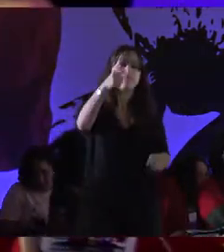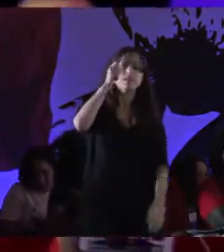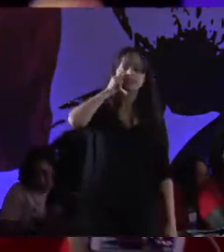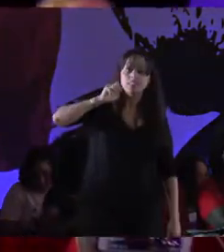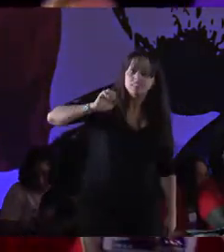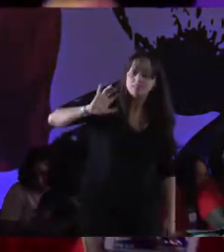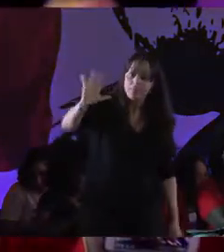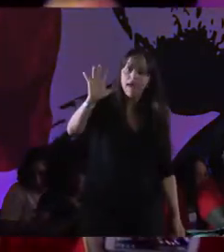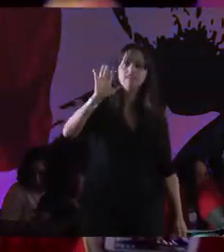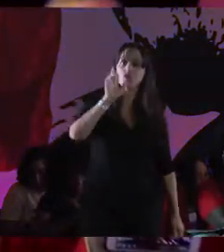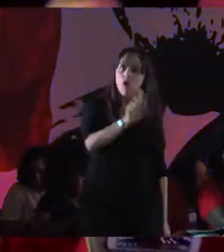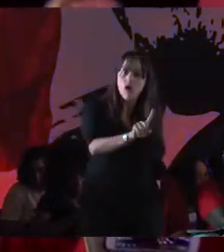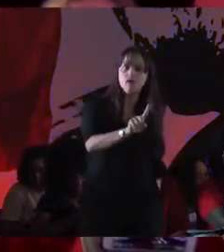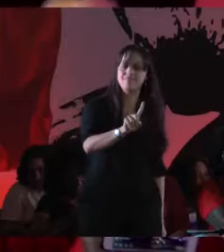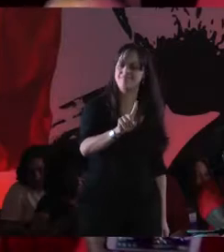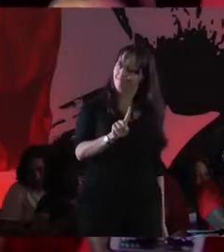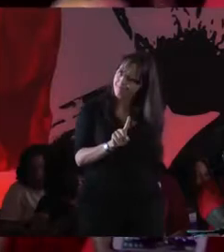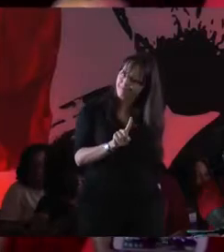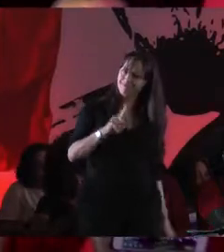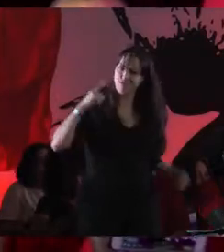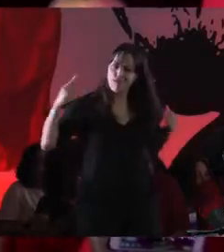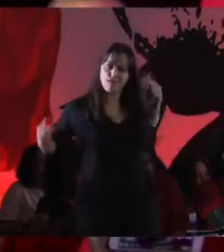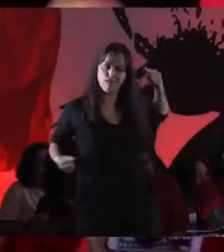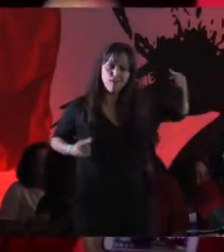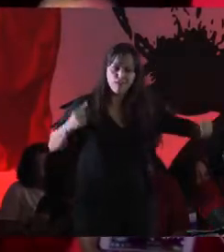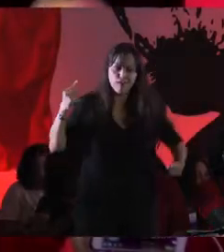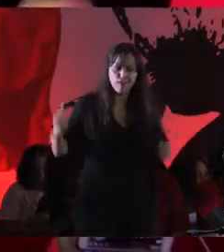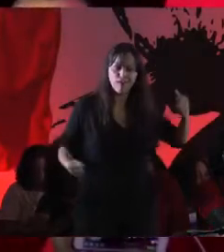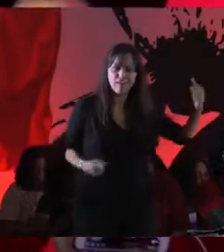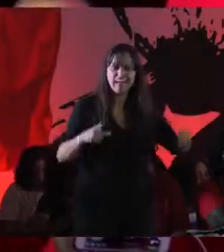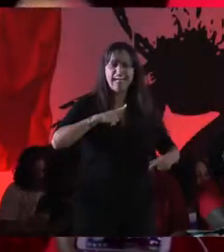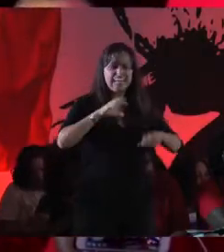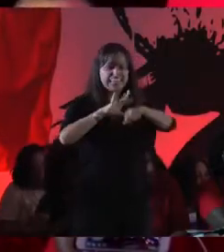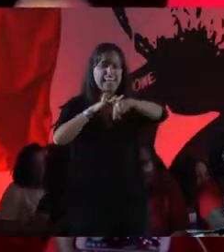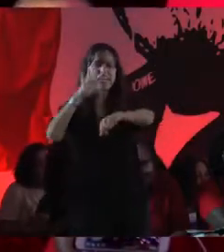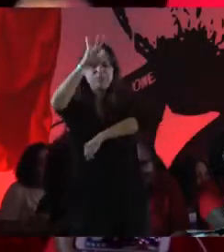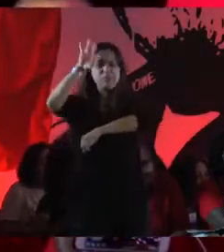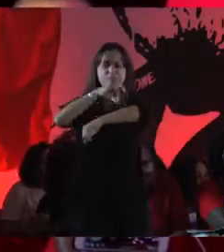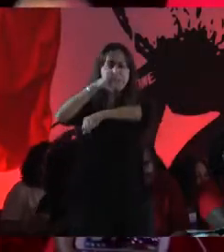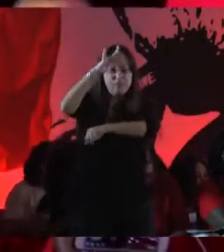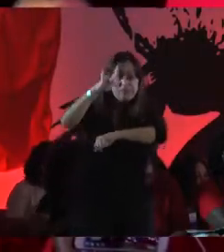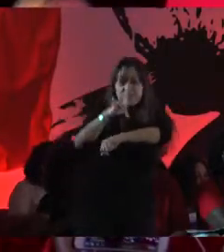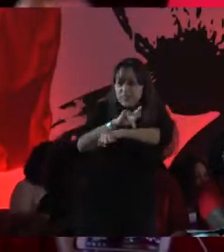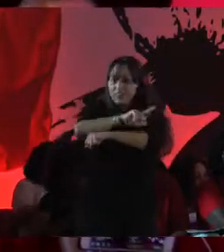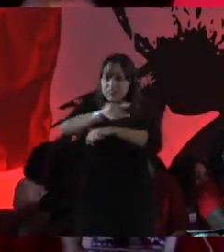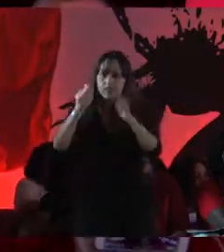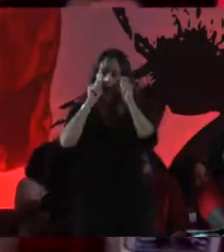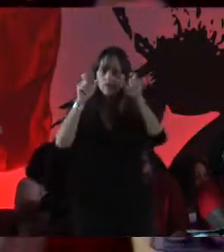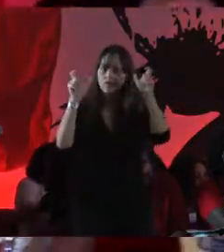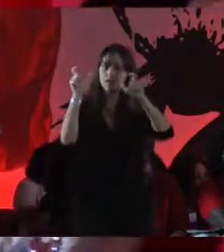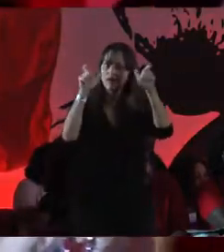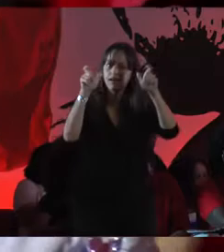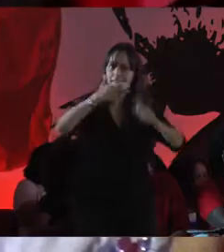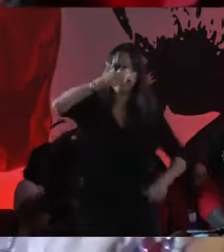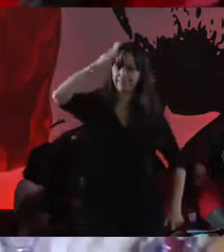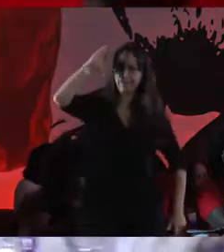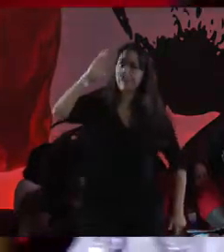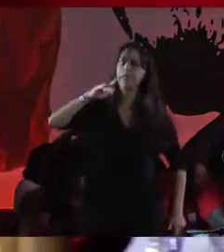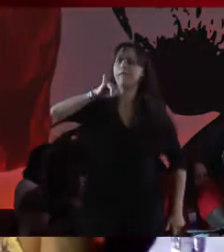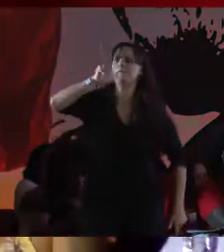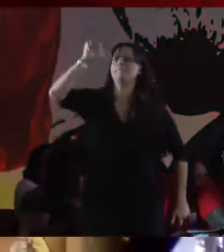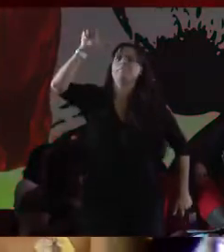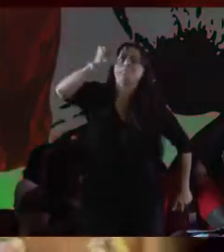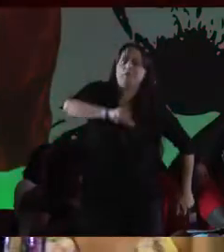Ficar esperto, o bagulho tá louco. Com dengue, zika, chikungunya, mas olho aberto com Temer, Aécio,